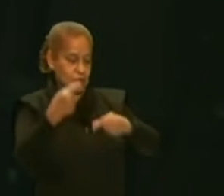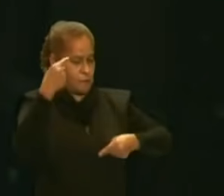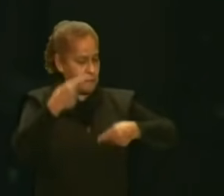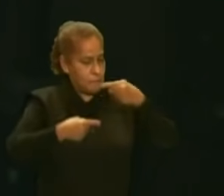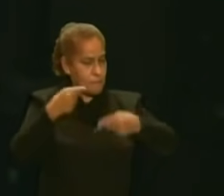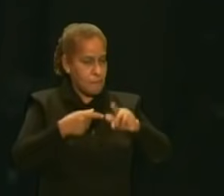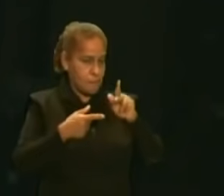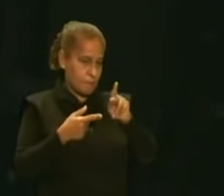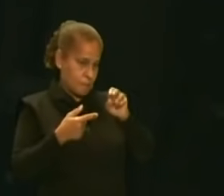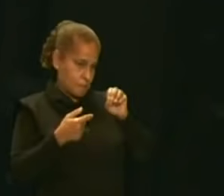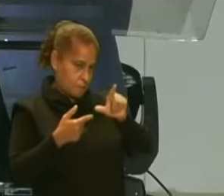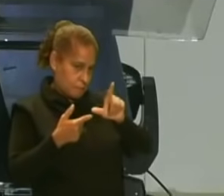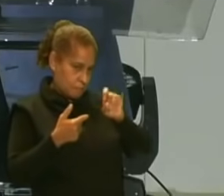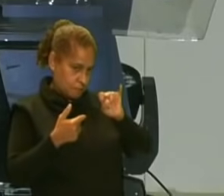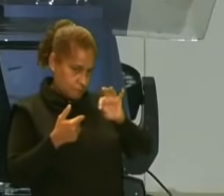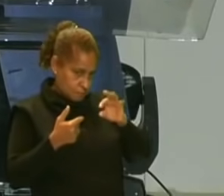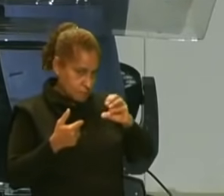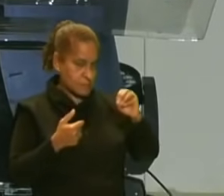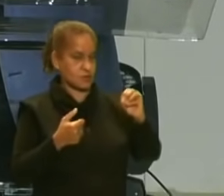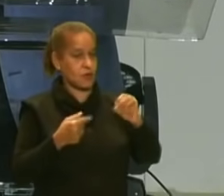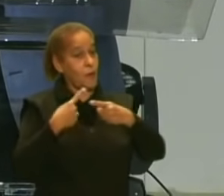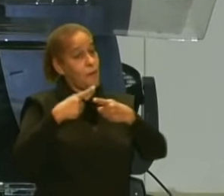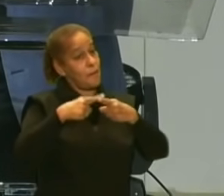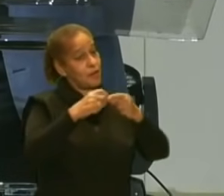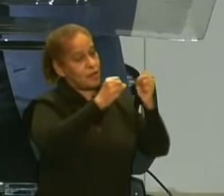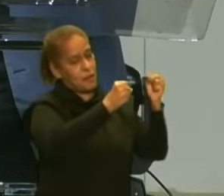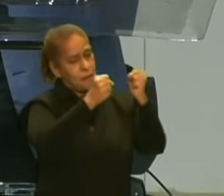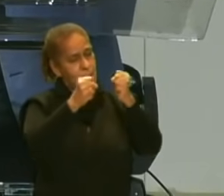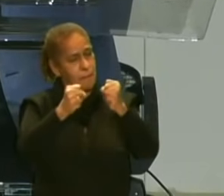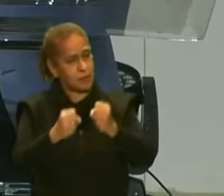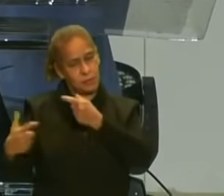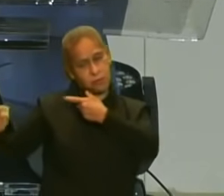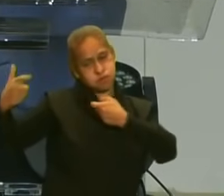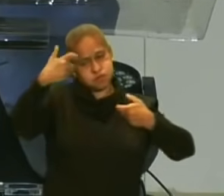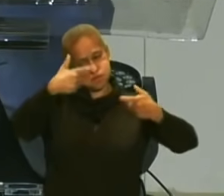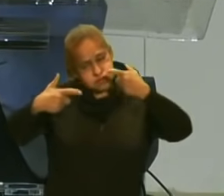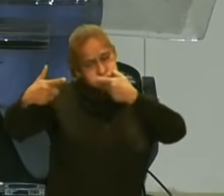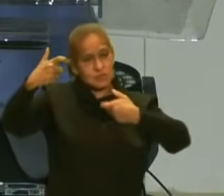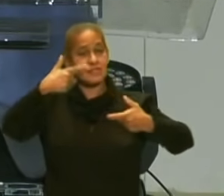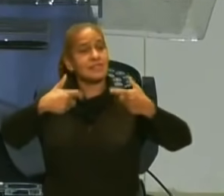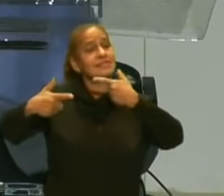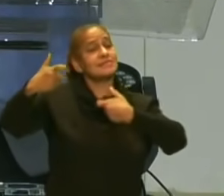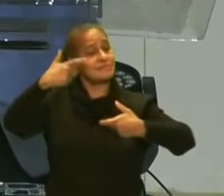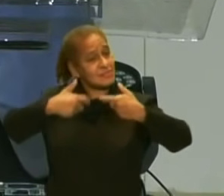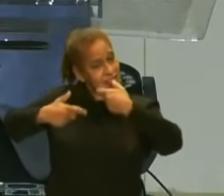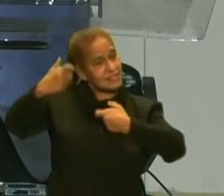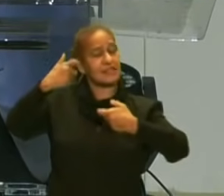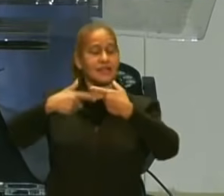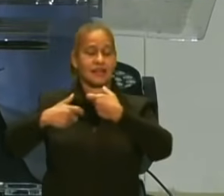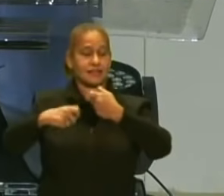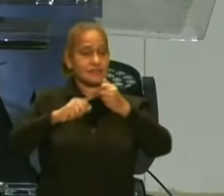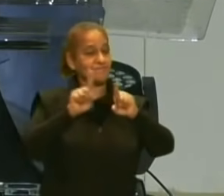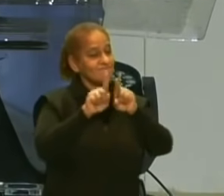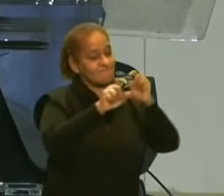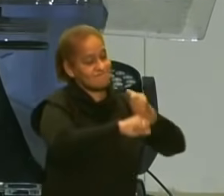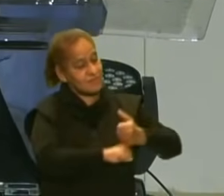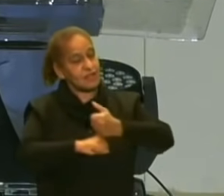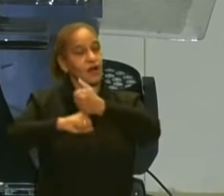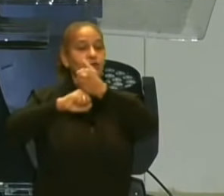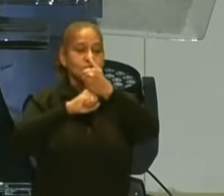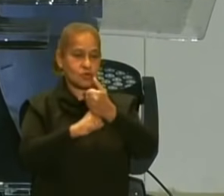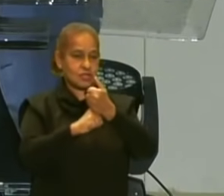político. E diz: foi-lhe dado poder para guerrear contra os santos e vencê-los, e foi-lhe dada a autoridade